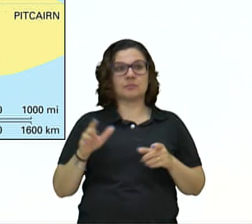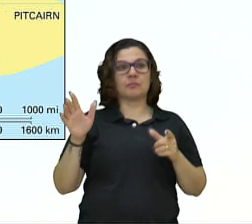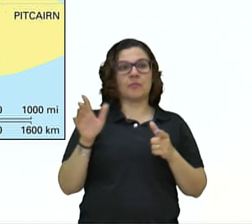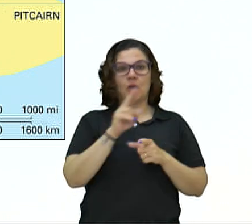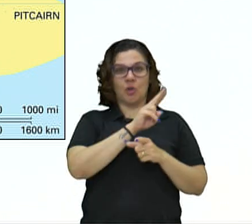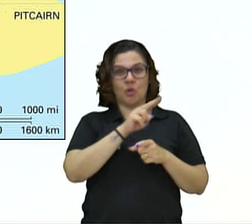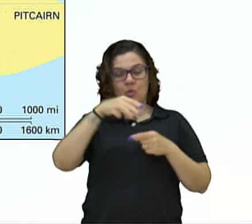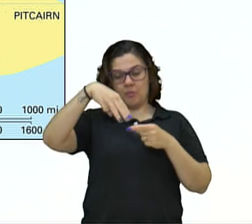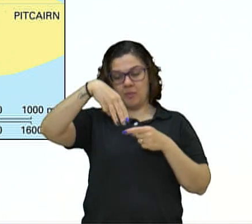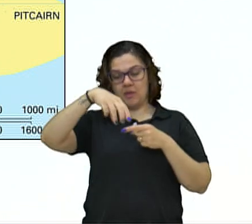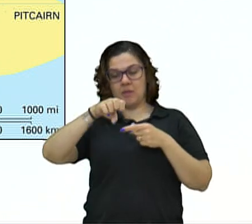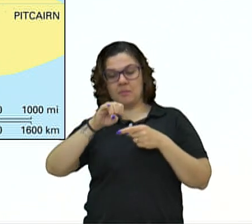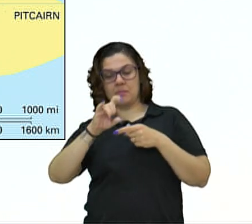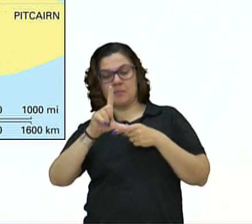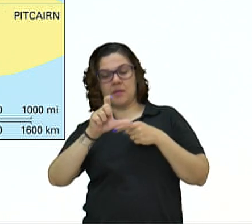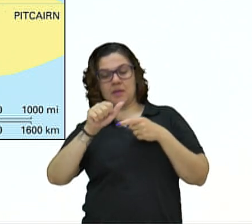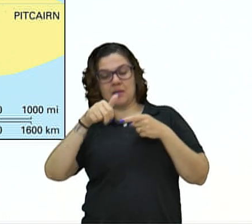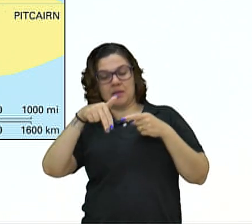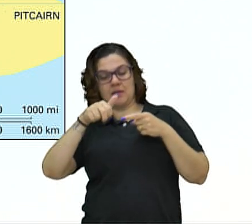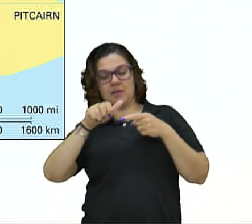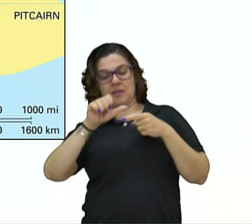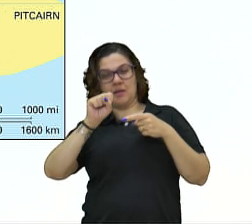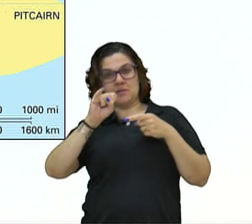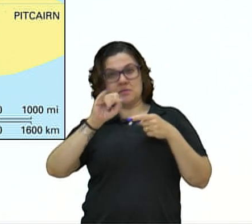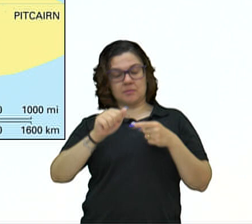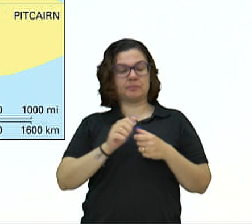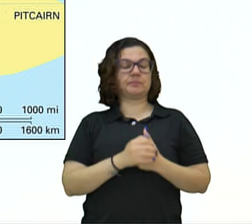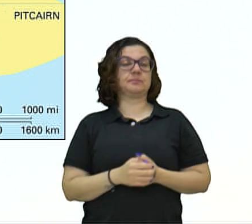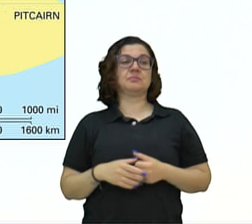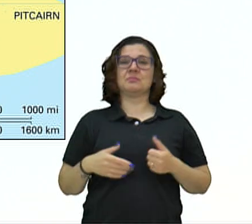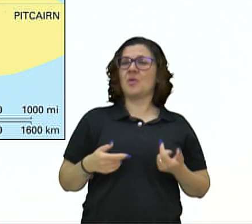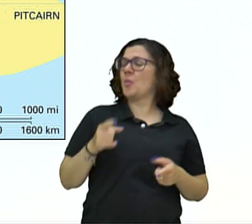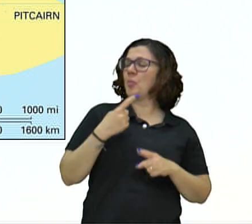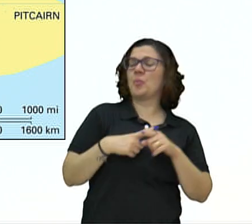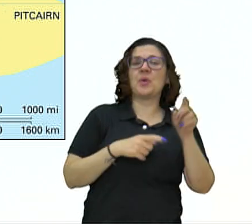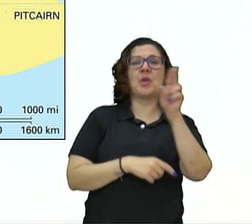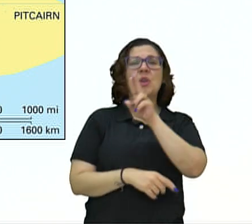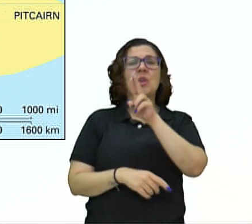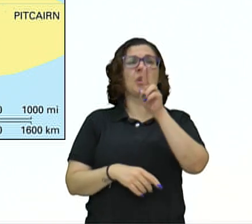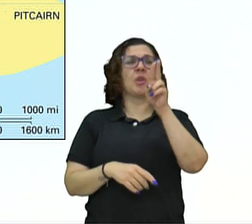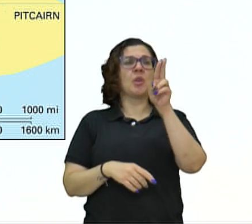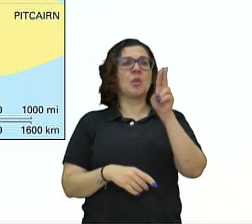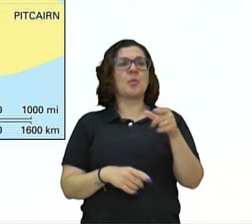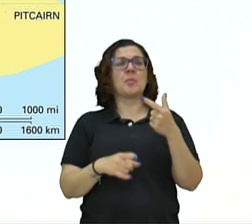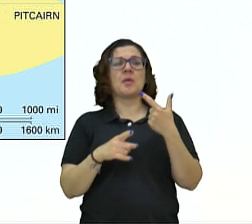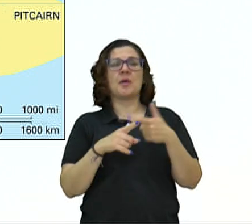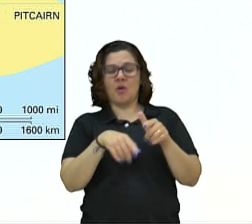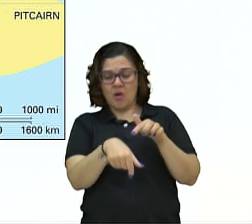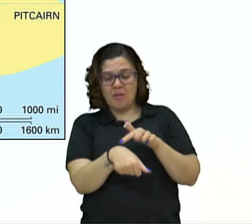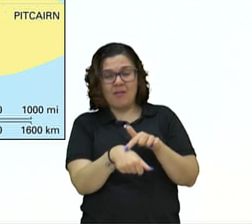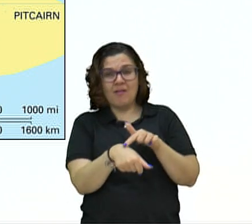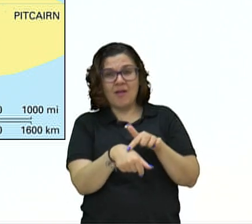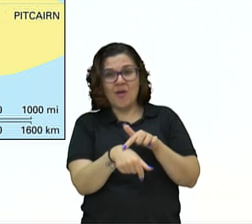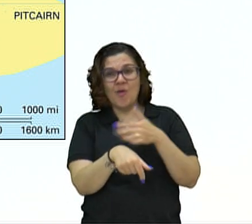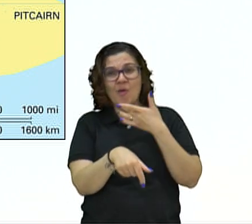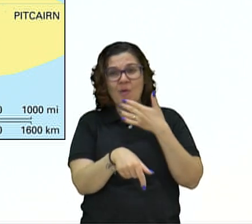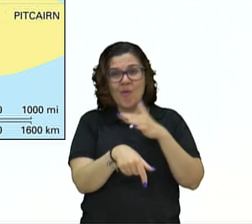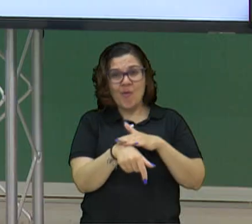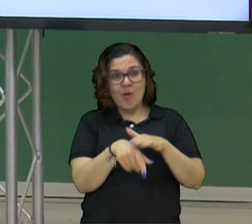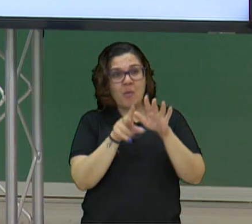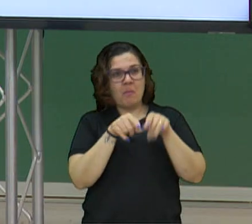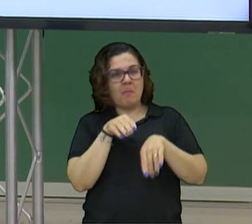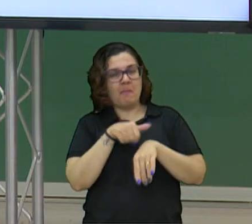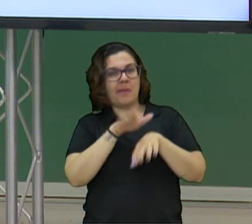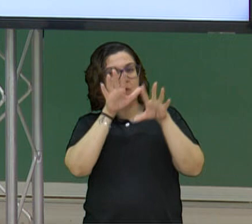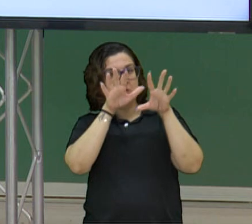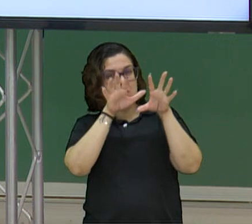melanésia que é um conjunto de ilhas aqui a melanésia tem esse nome por causa de da pigmentação que nós temos na pele da